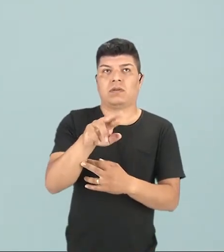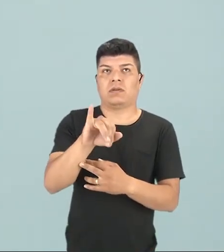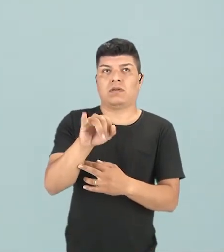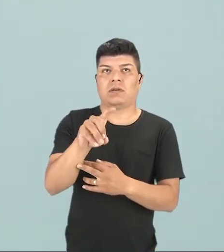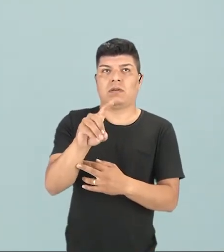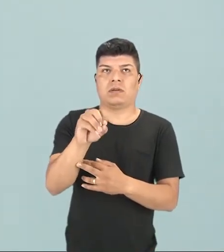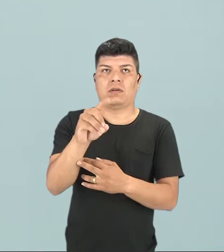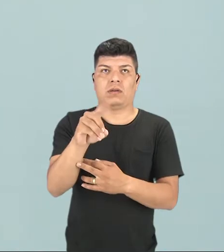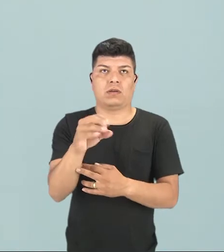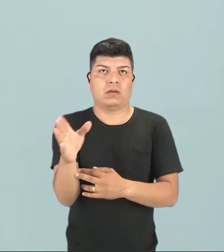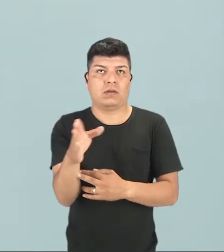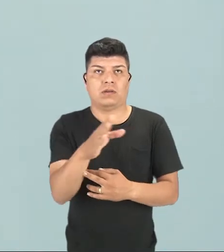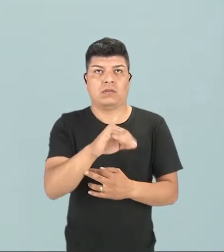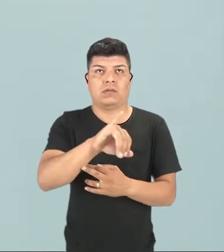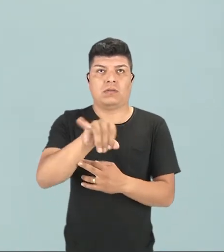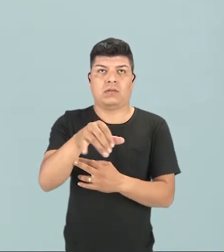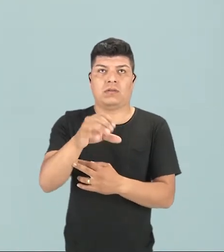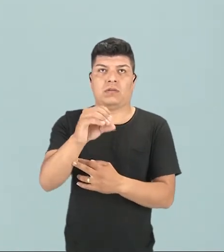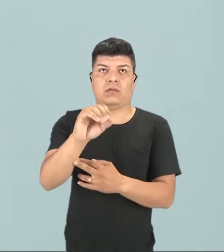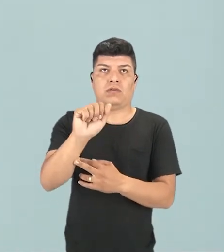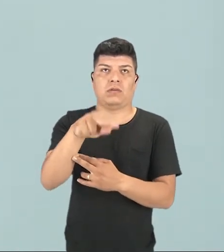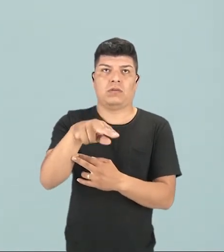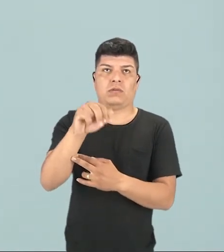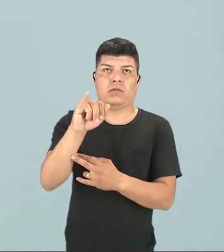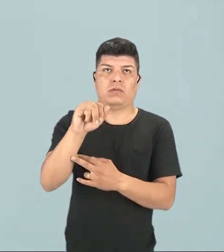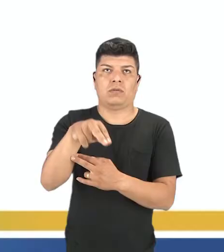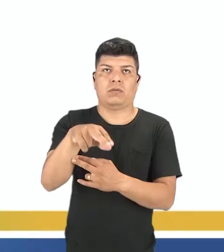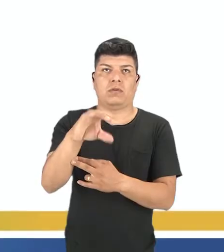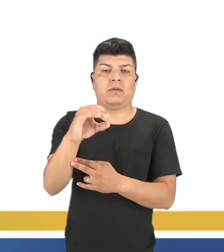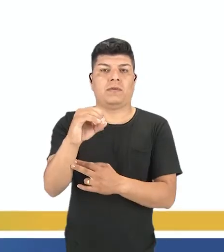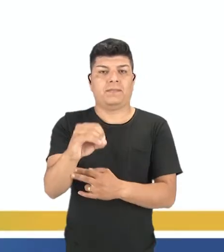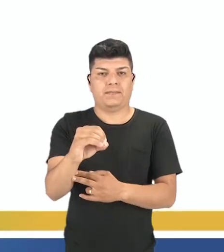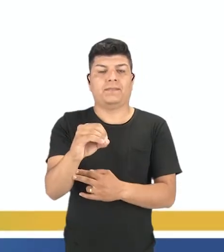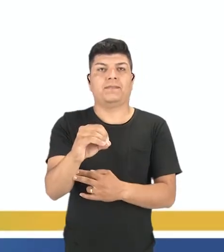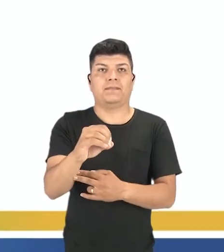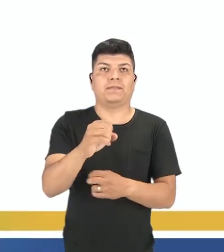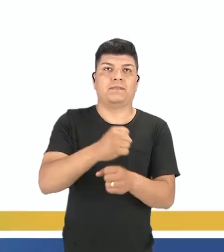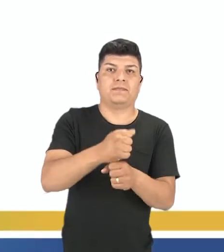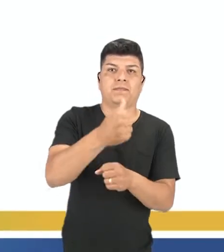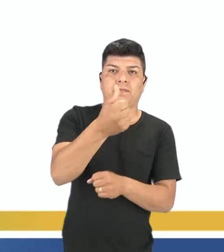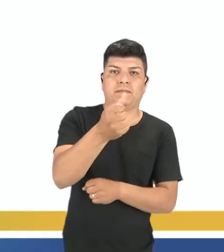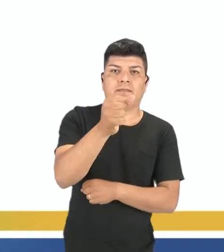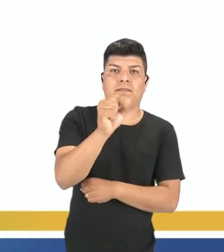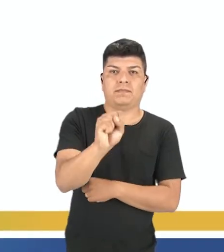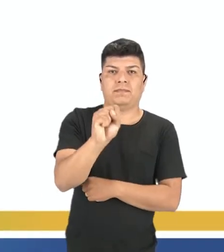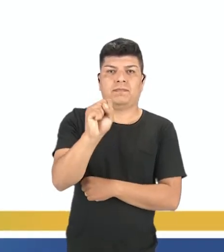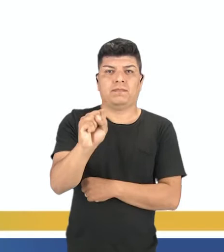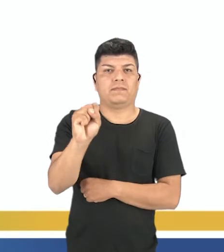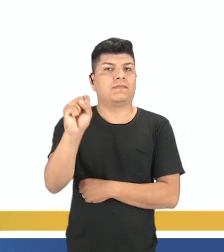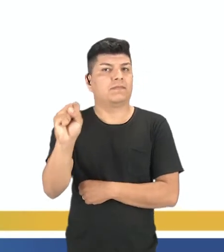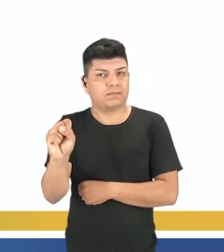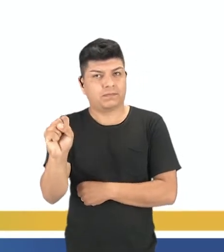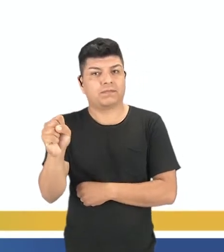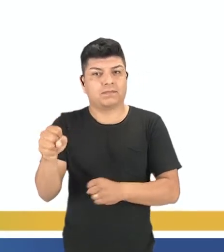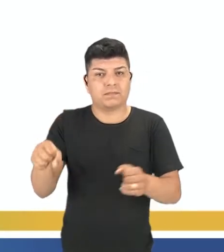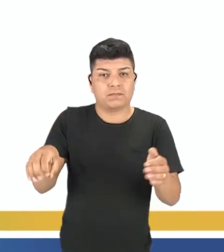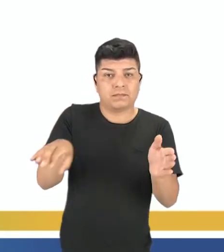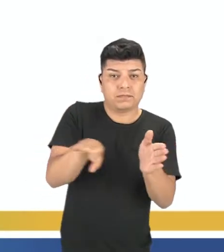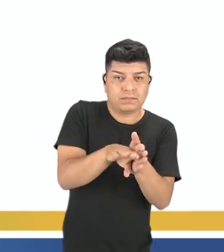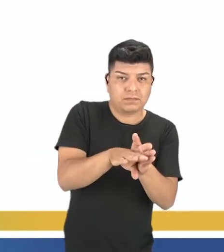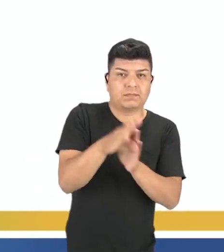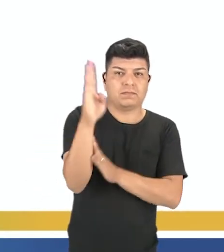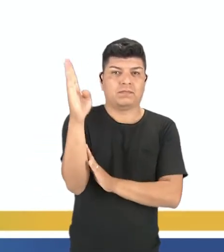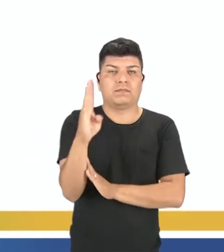a chegada da família real, que é chamado de período joanino. Em 1808 eles vêm aí para os nossos